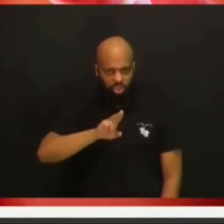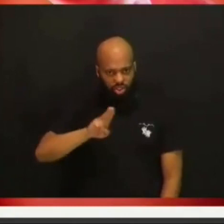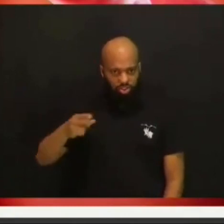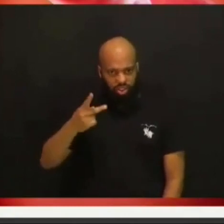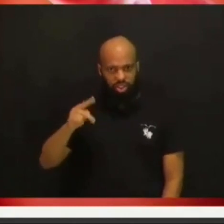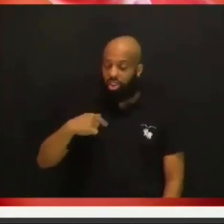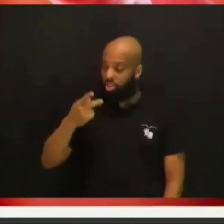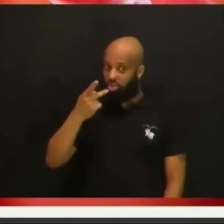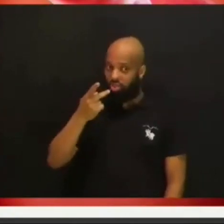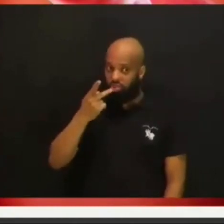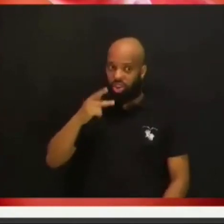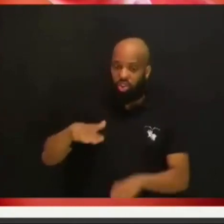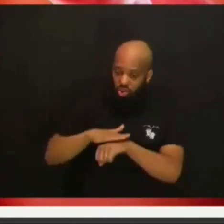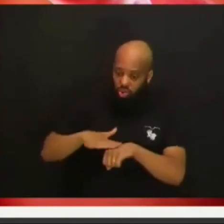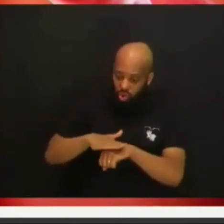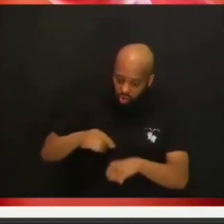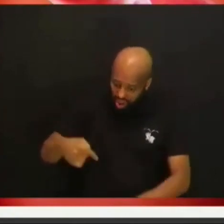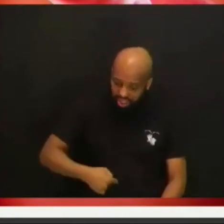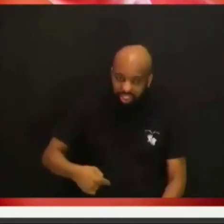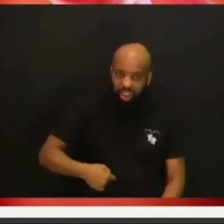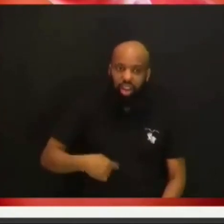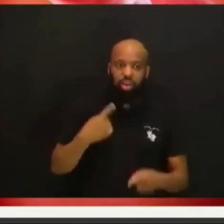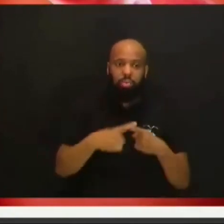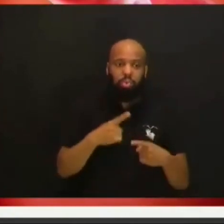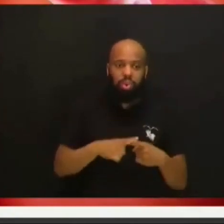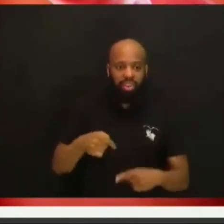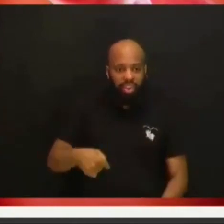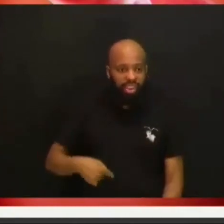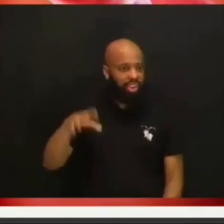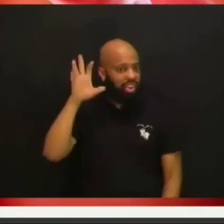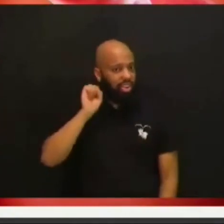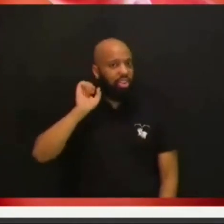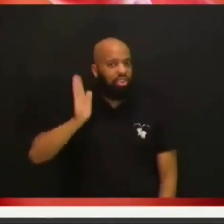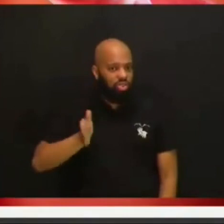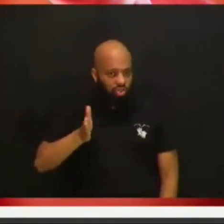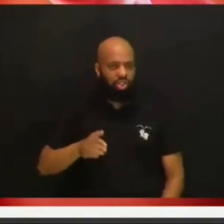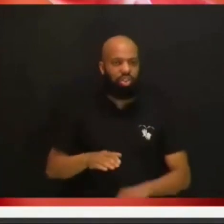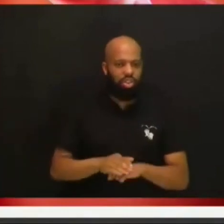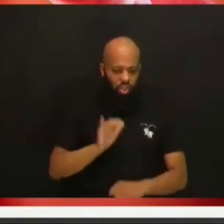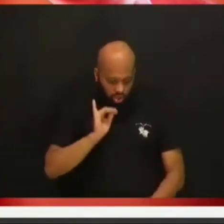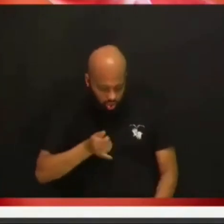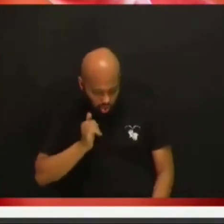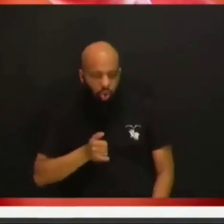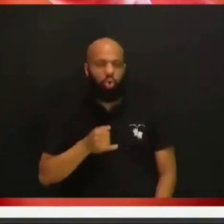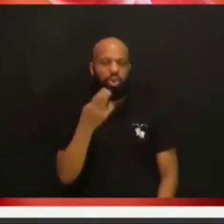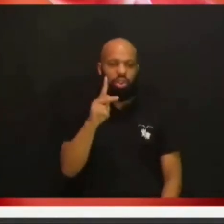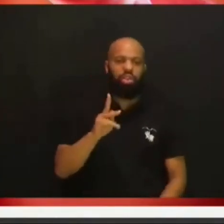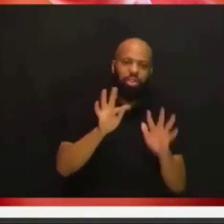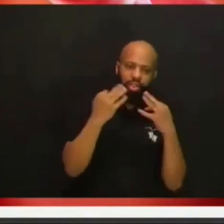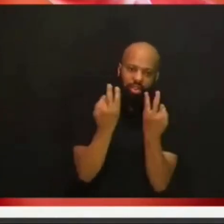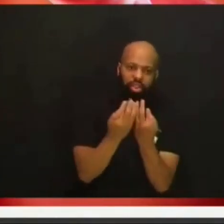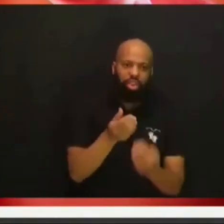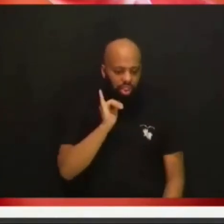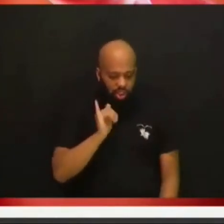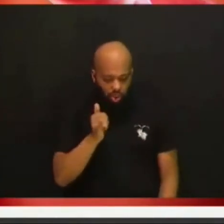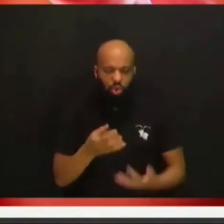digo para ela, converse com o fulaninho, porque ele está te ouvindo. Conte para ele da família de vocês, conte como vai